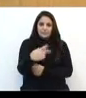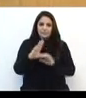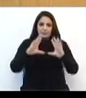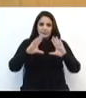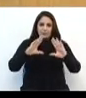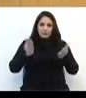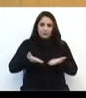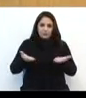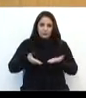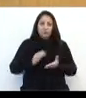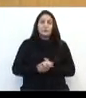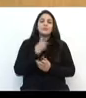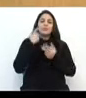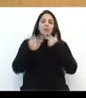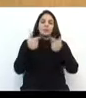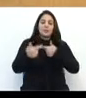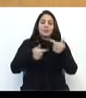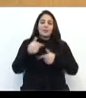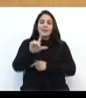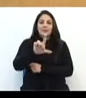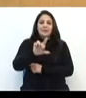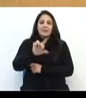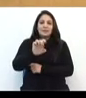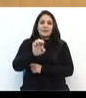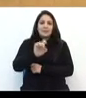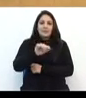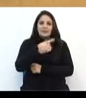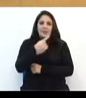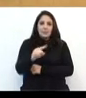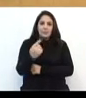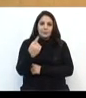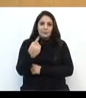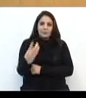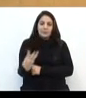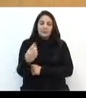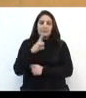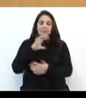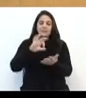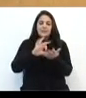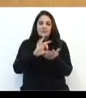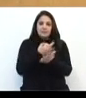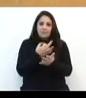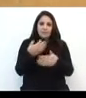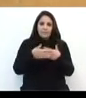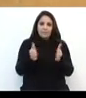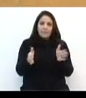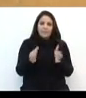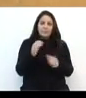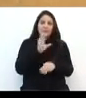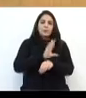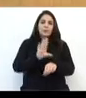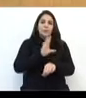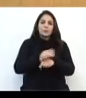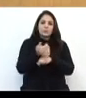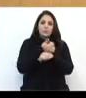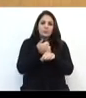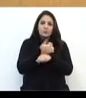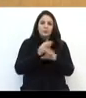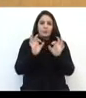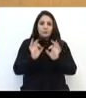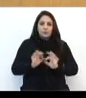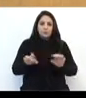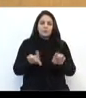destaca o trabalho da Leão 13, que está com inscrições abertas para os cursos profissionalizantes. O programa